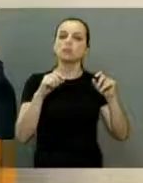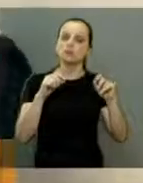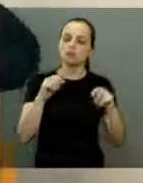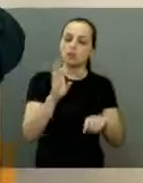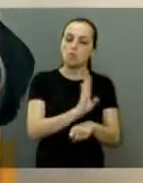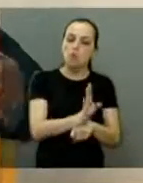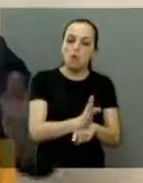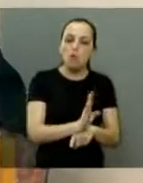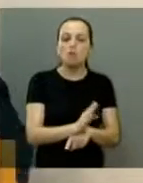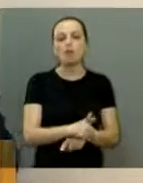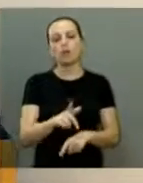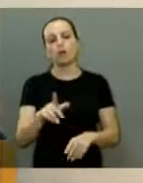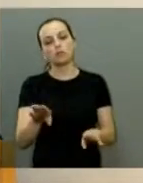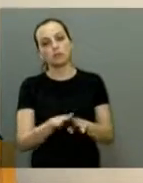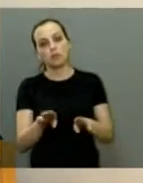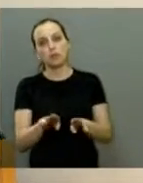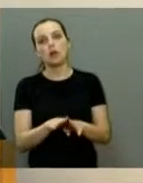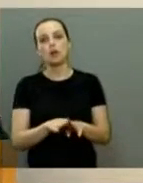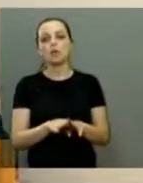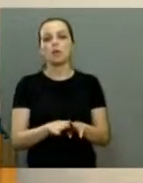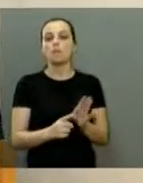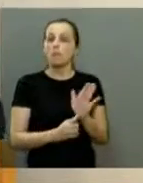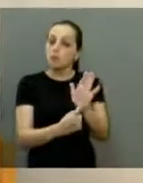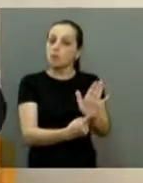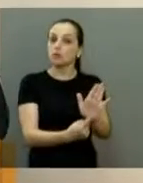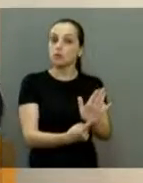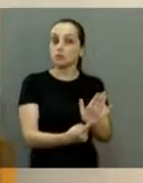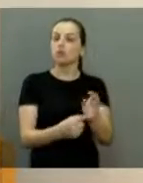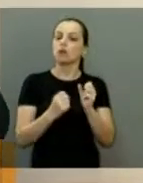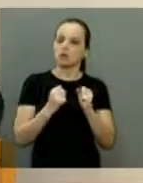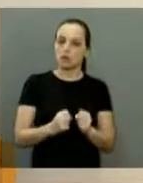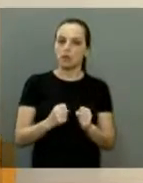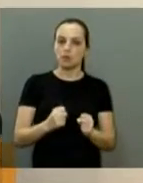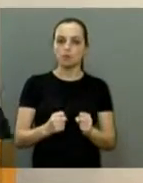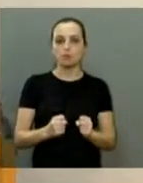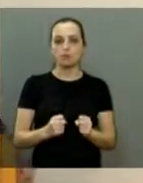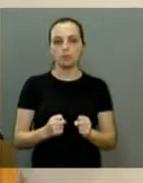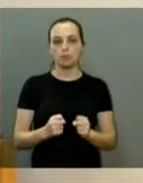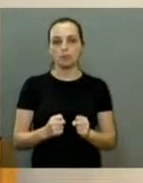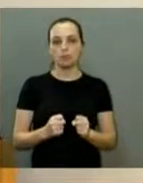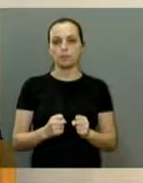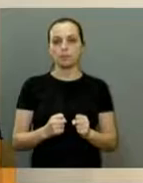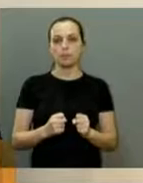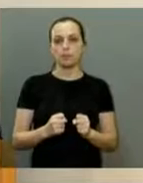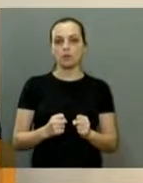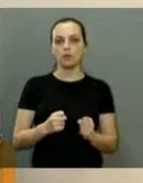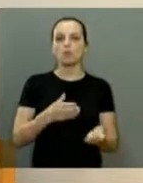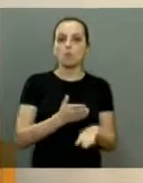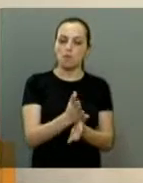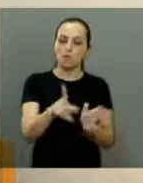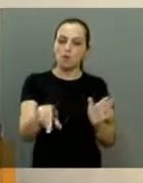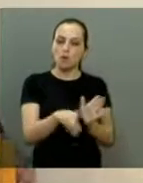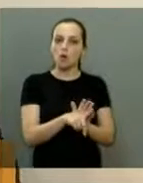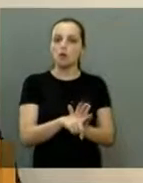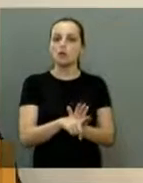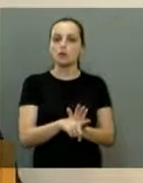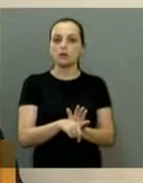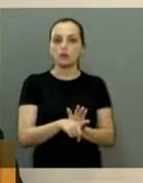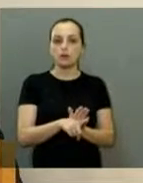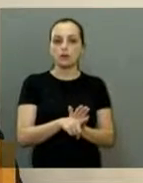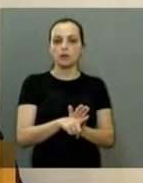de prova vai para a dívida ativa e também pode é com certeza a gente aprovou essa lei é uma ação é